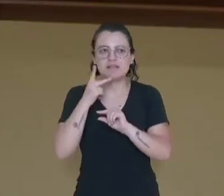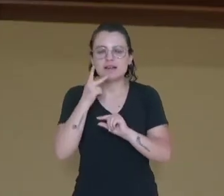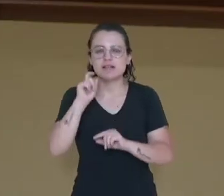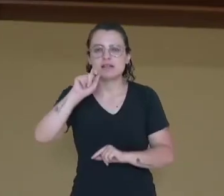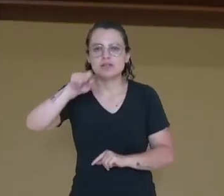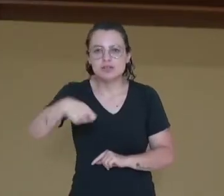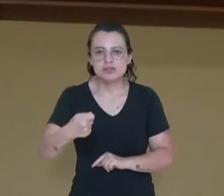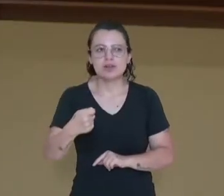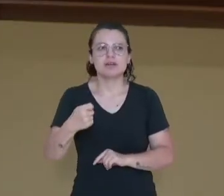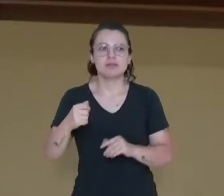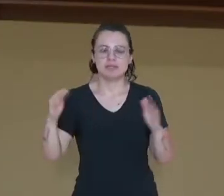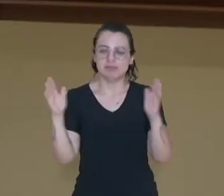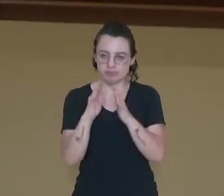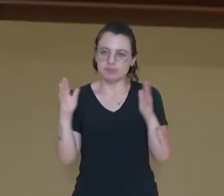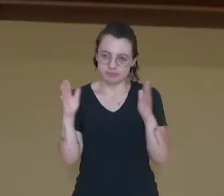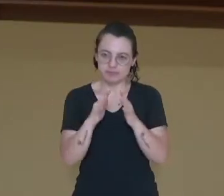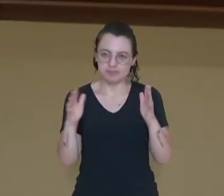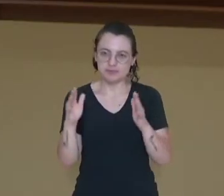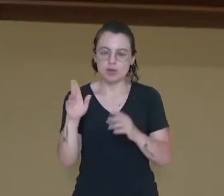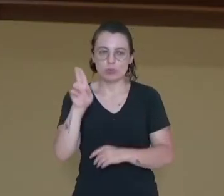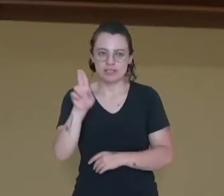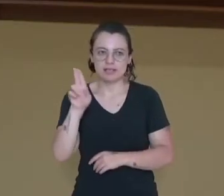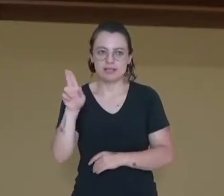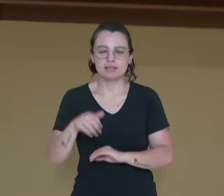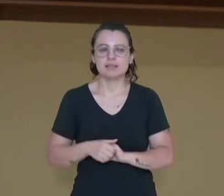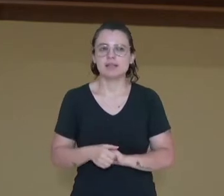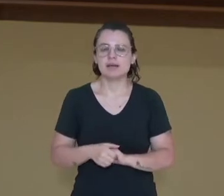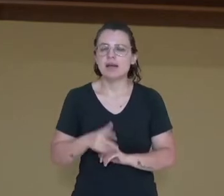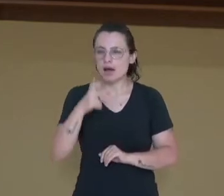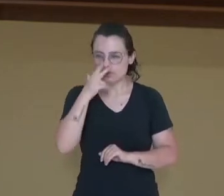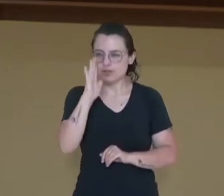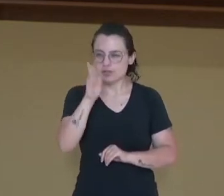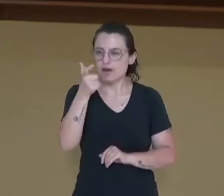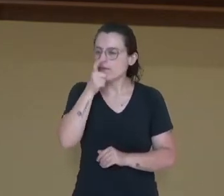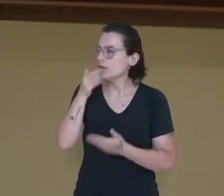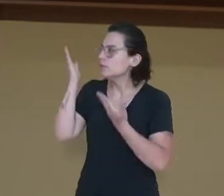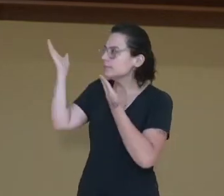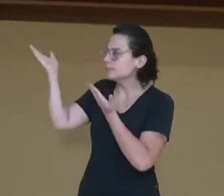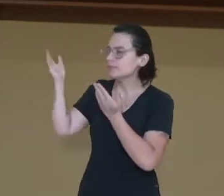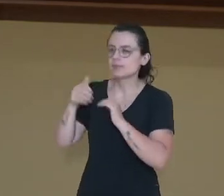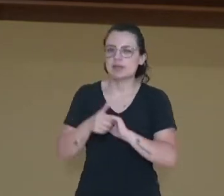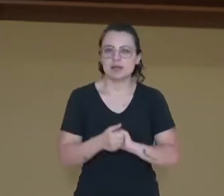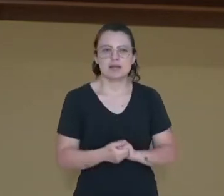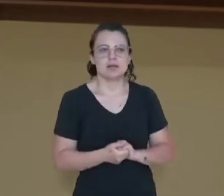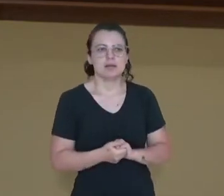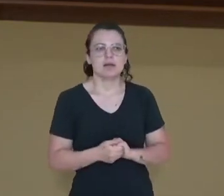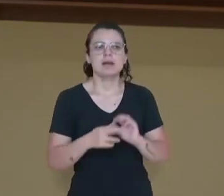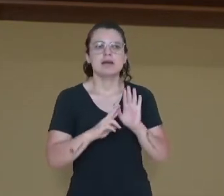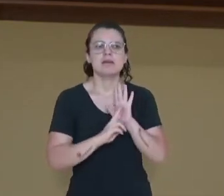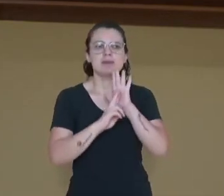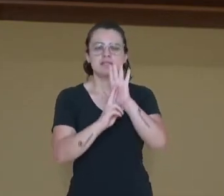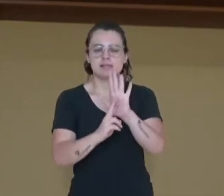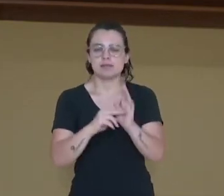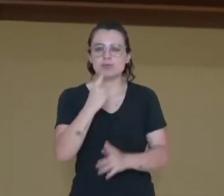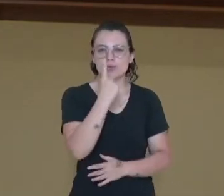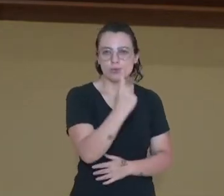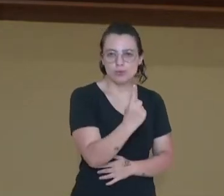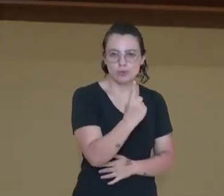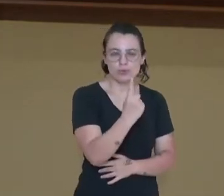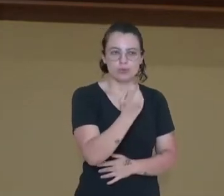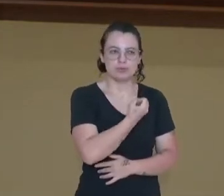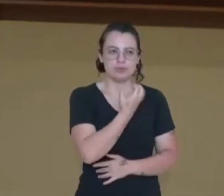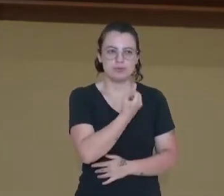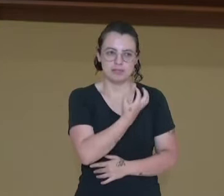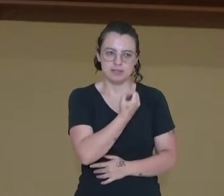proporcionabilidade? Acredito que sim, né, pessoal? Você já deve ter visto essa representação aqui. Essa representação, o